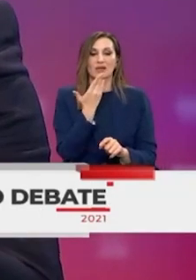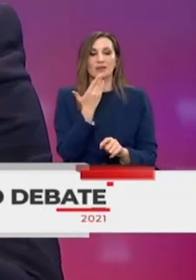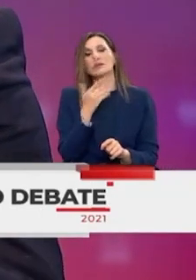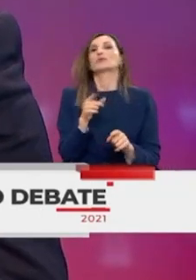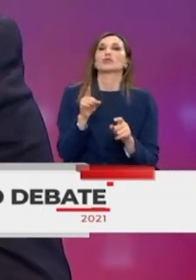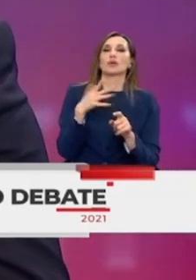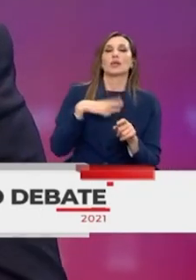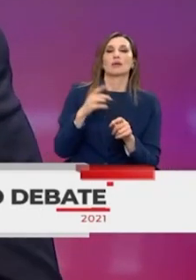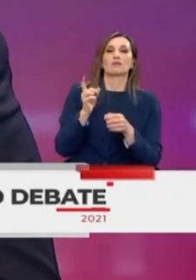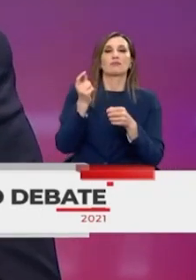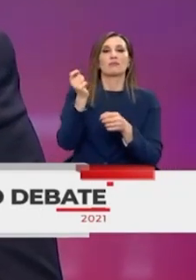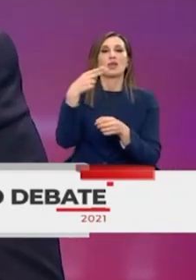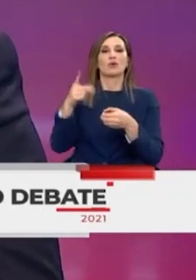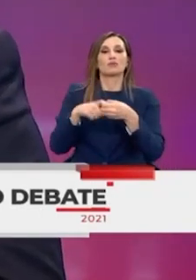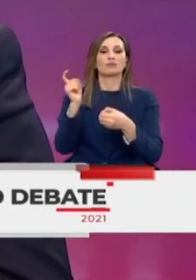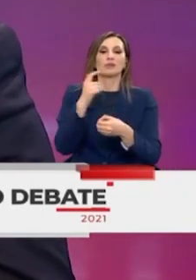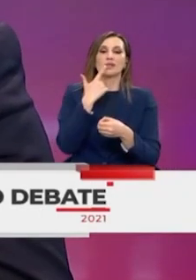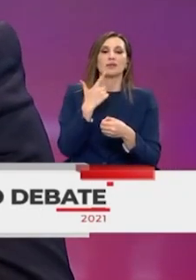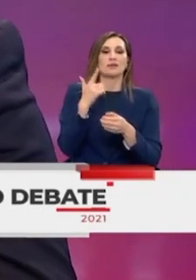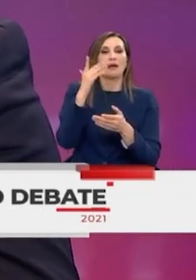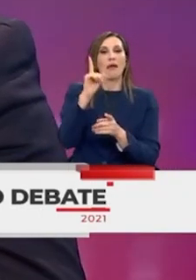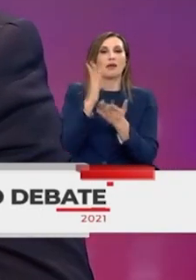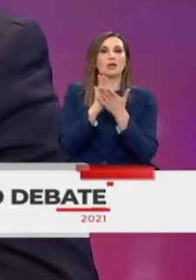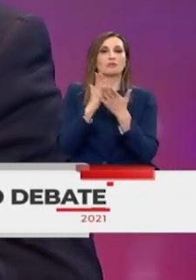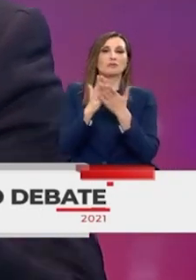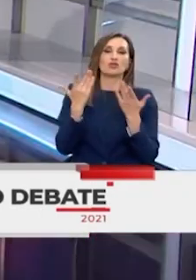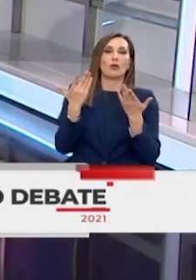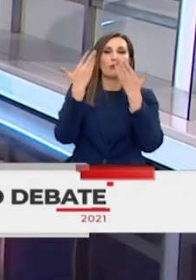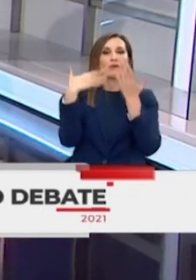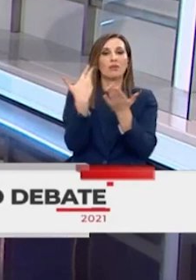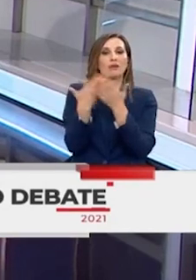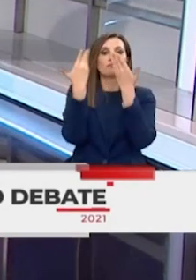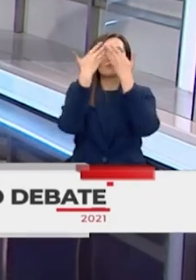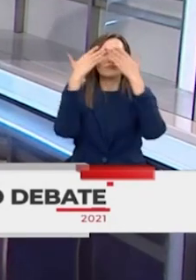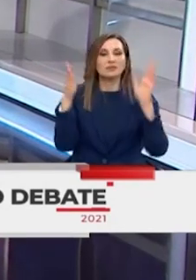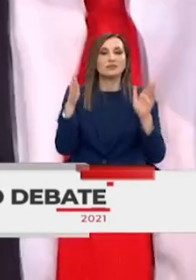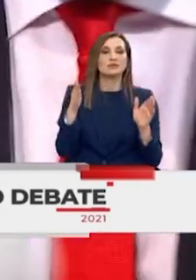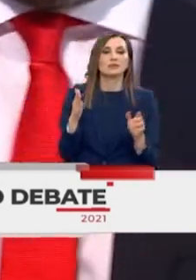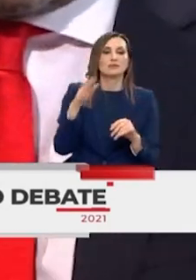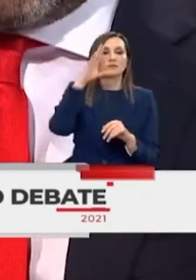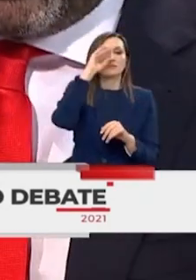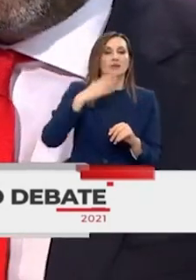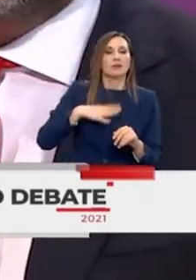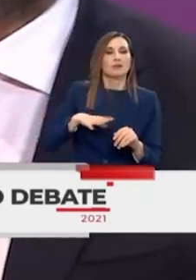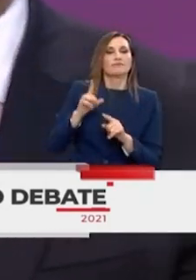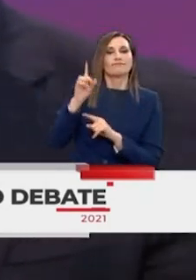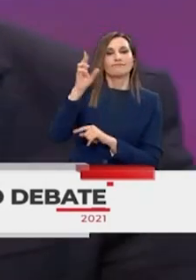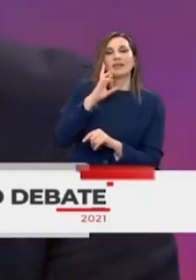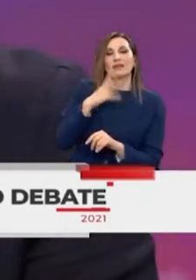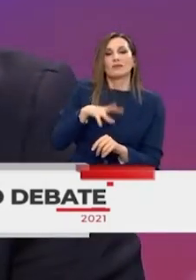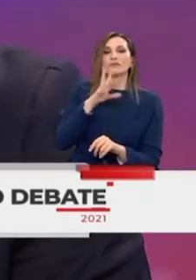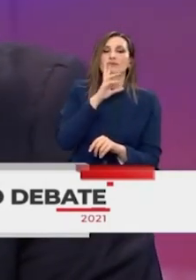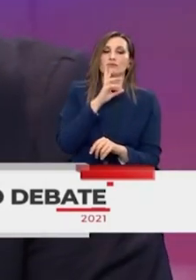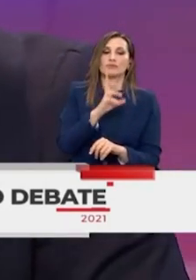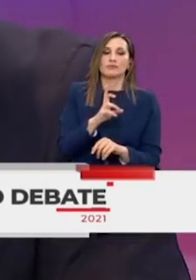saída do euro. E que a doutora Ana Gomes disse que era uma escola de democracia. Eu não sei se quer fazer a réplica em relação ao MRPP, doutora Ana Gomes. Eu quero responder-lhe, Pedro,